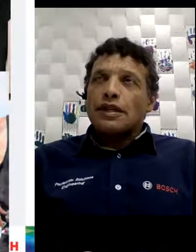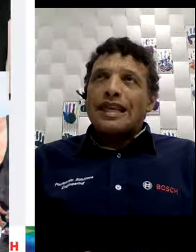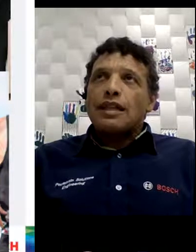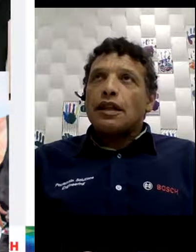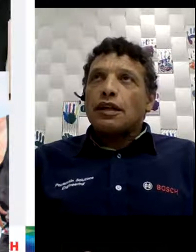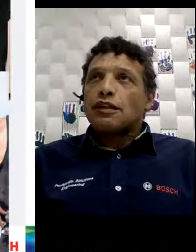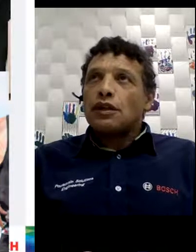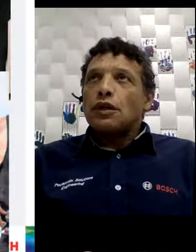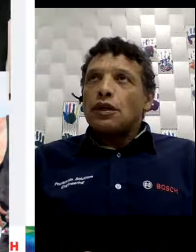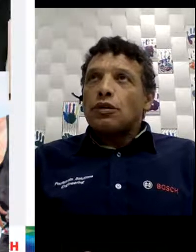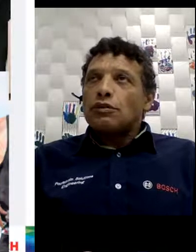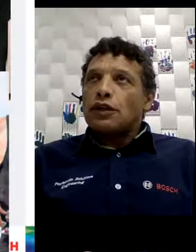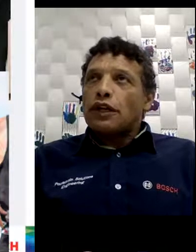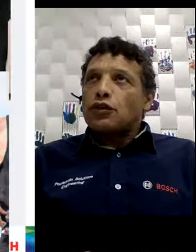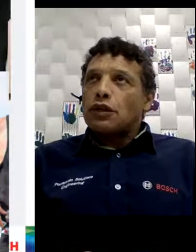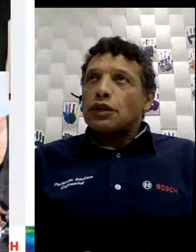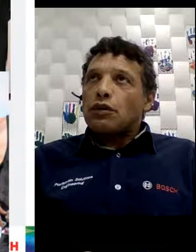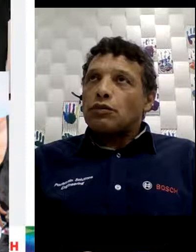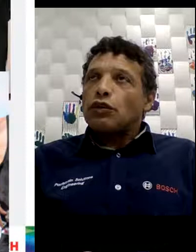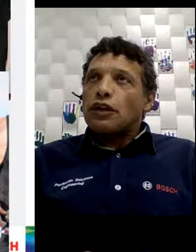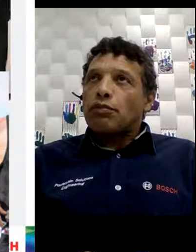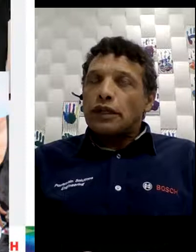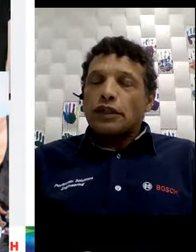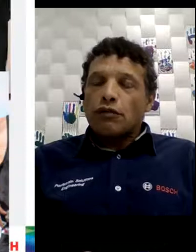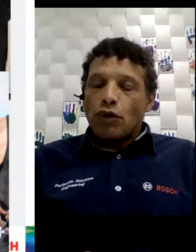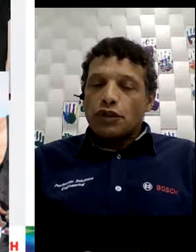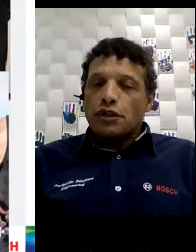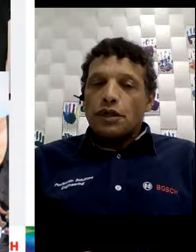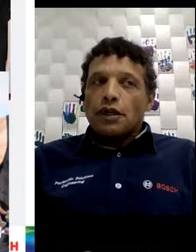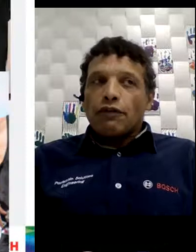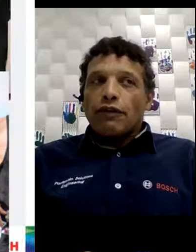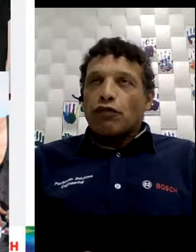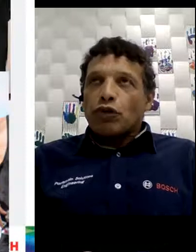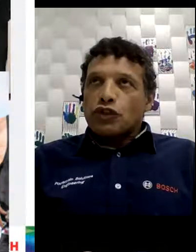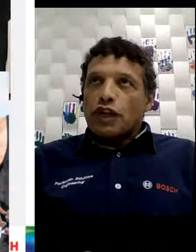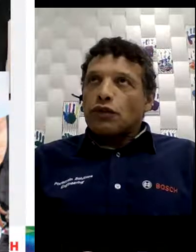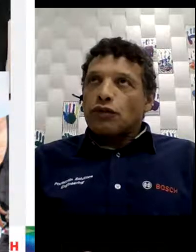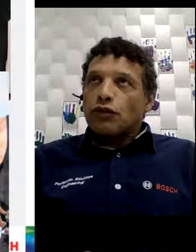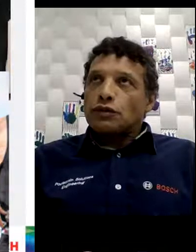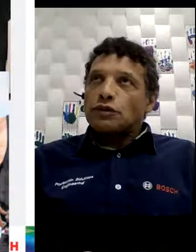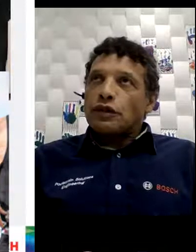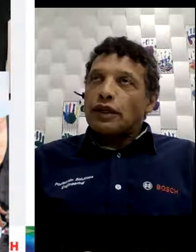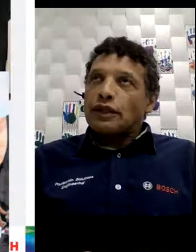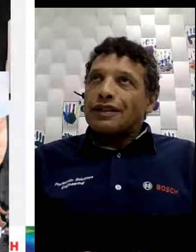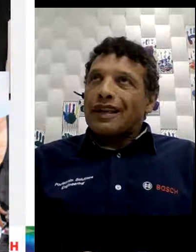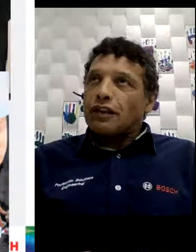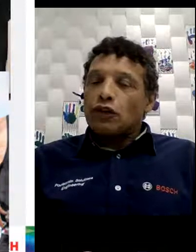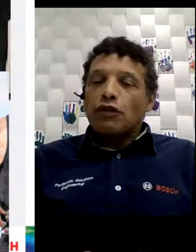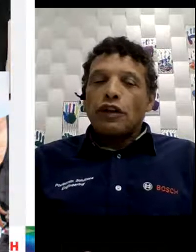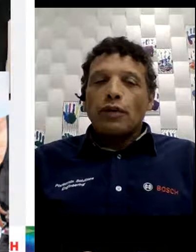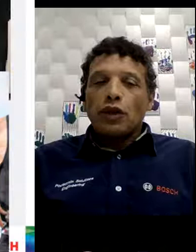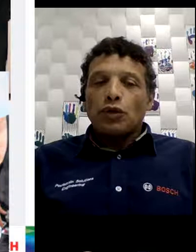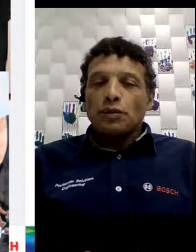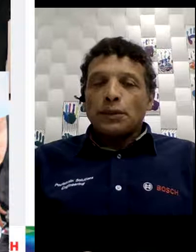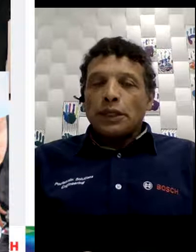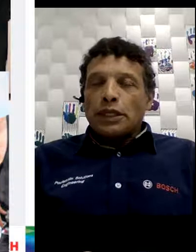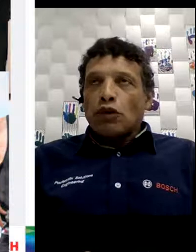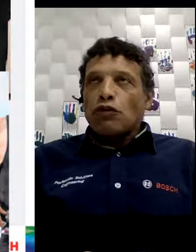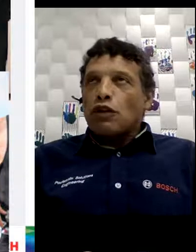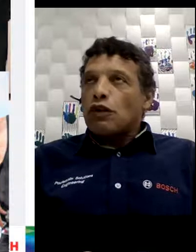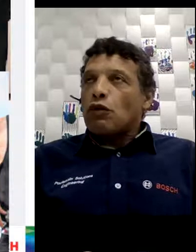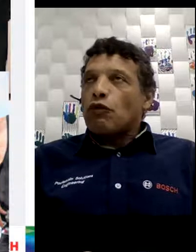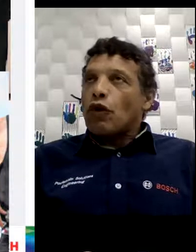processos, bastante interação com o networking, com outras plantas Bosch. Vários projetos foram trazidos nesse